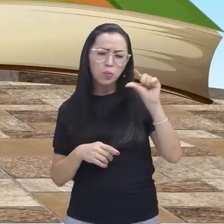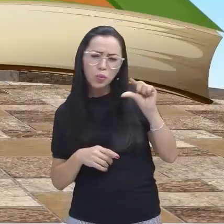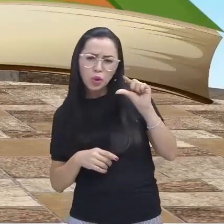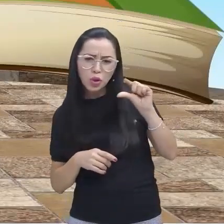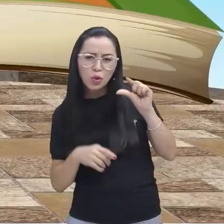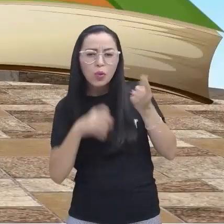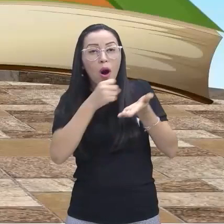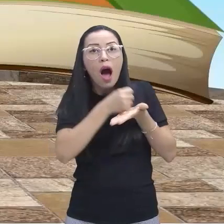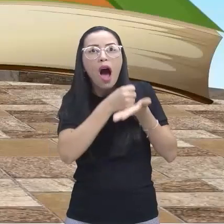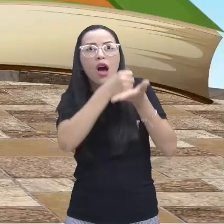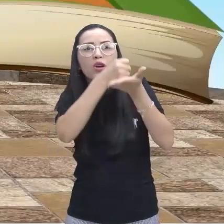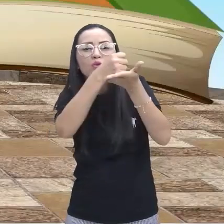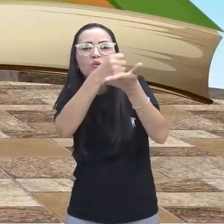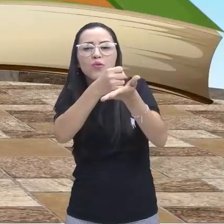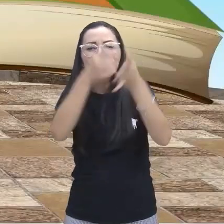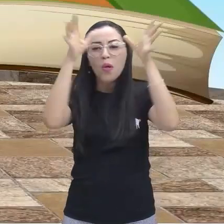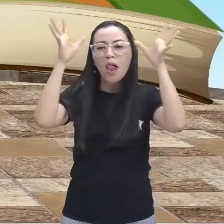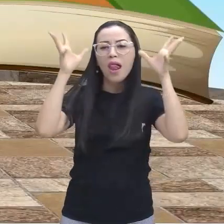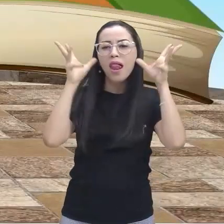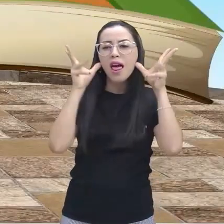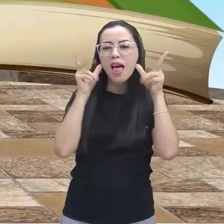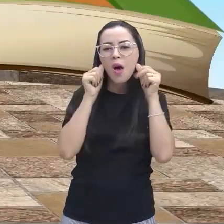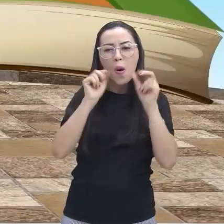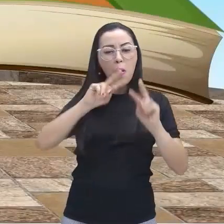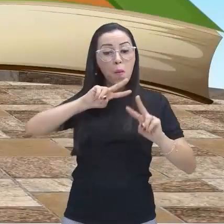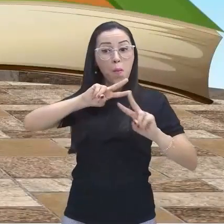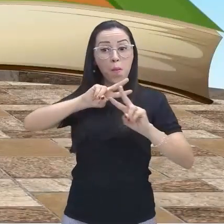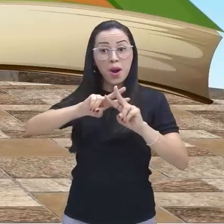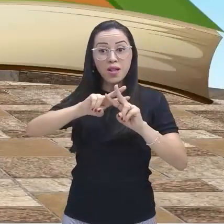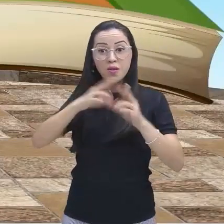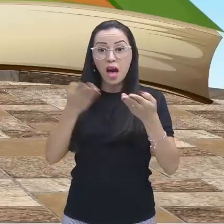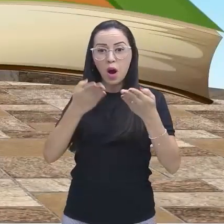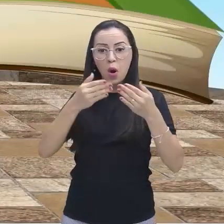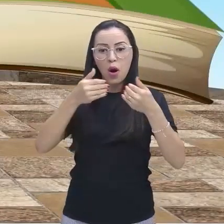o rei dos animais.